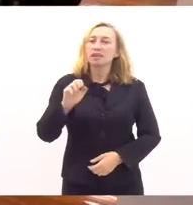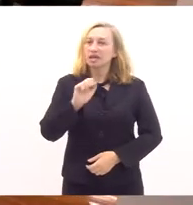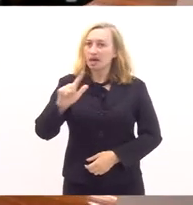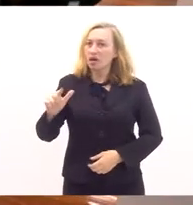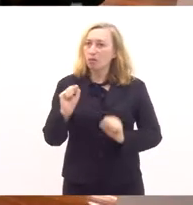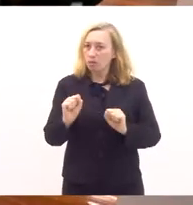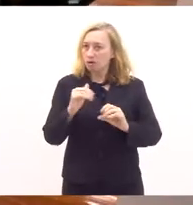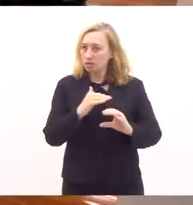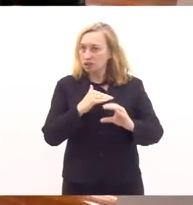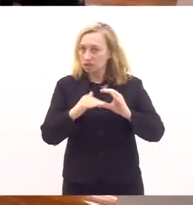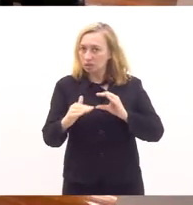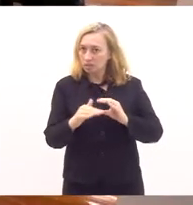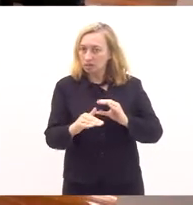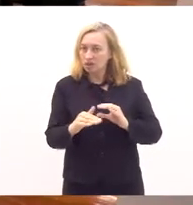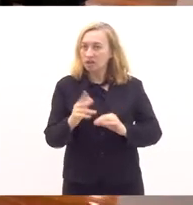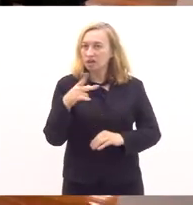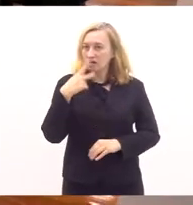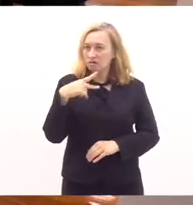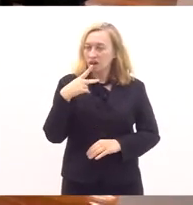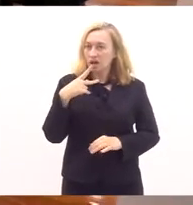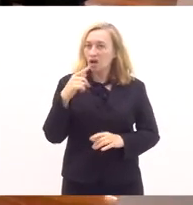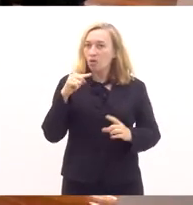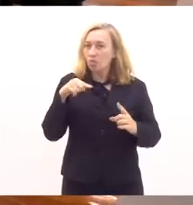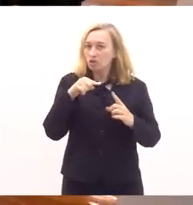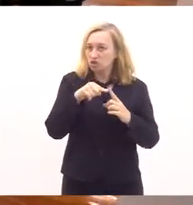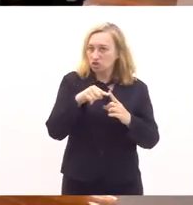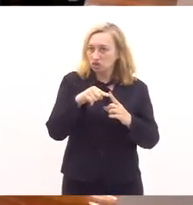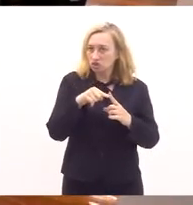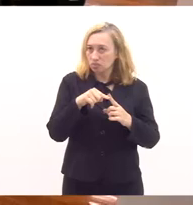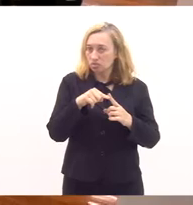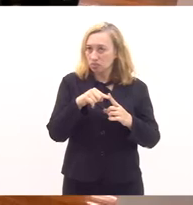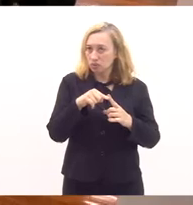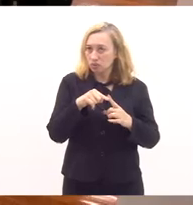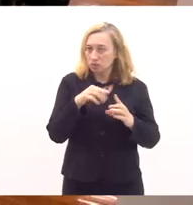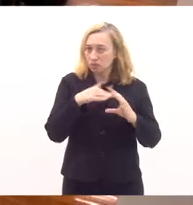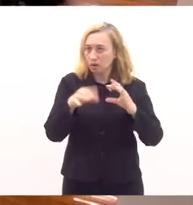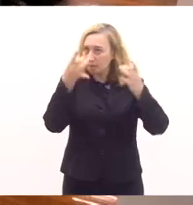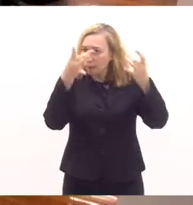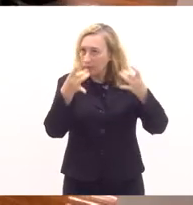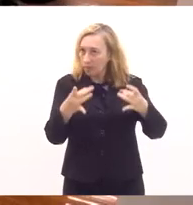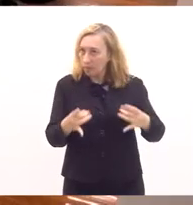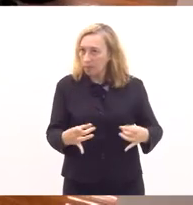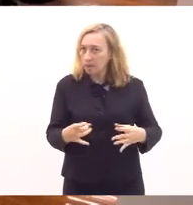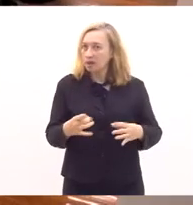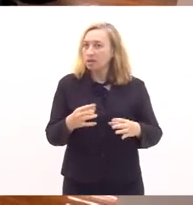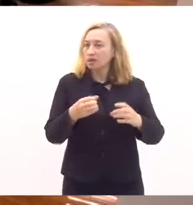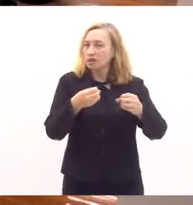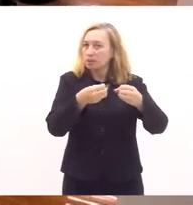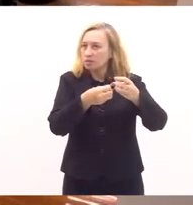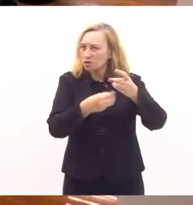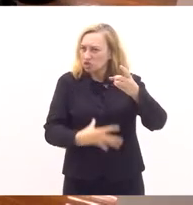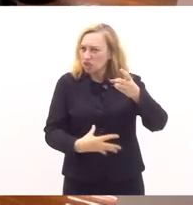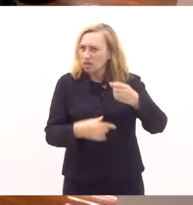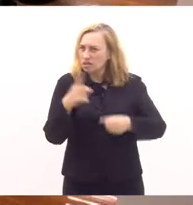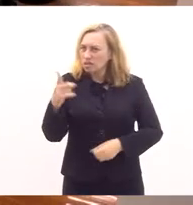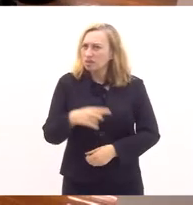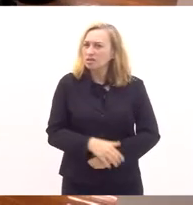pode encaminhar, fazer uma fala bem objetiva, encaminhar isso com um detalhamento aí pelo chat, e a